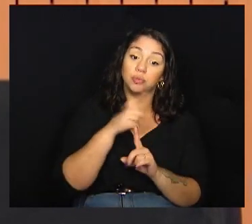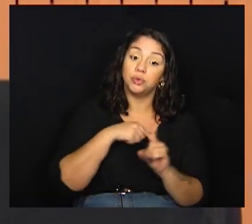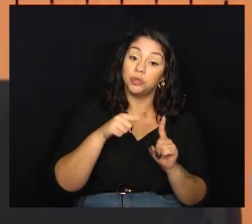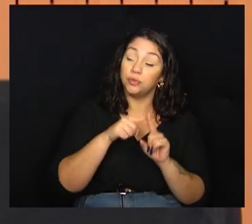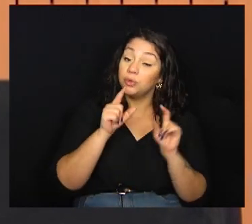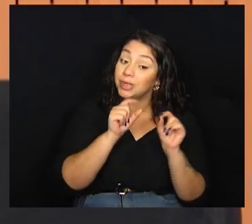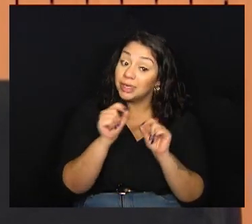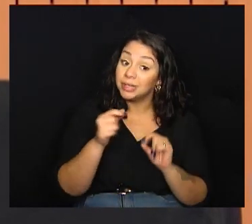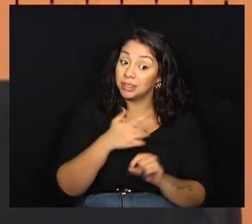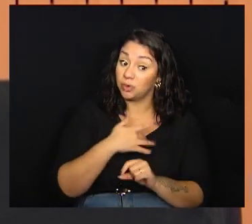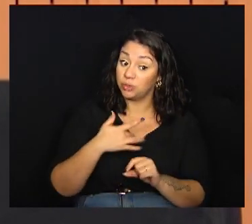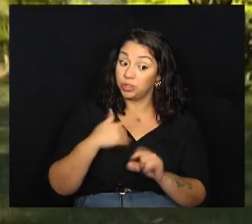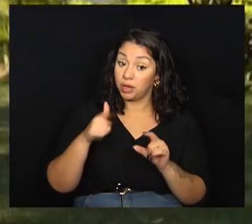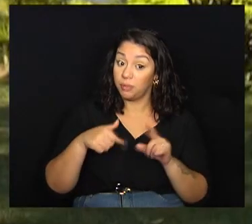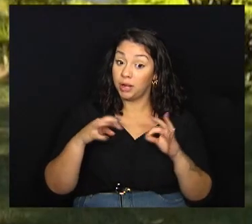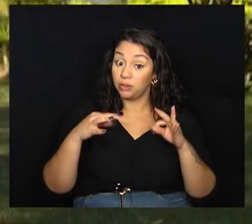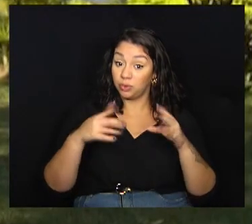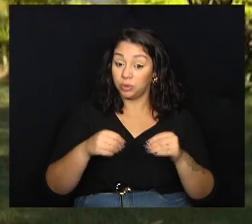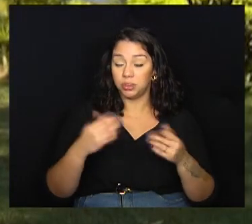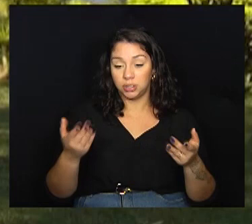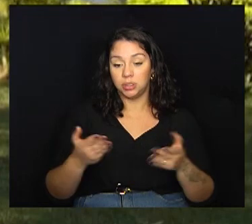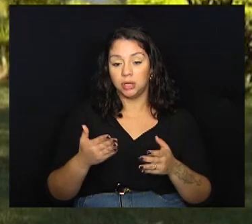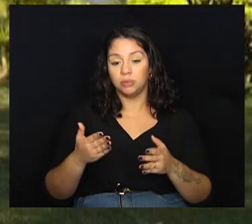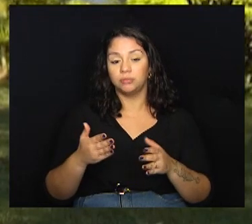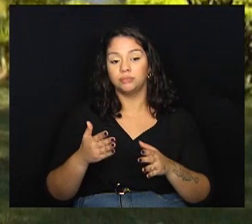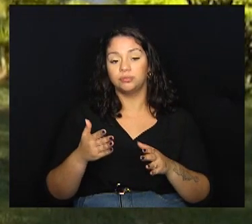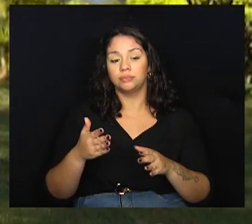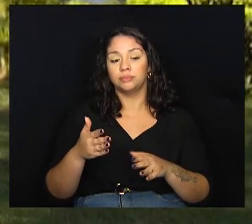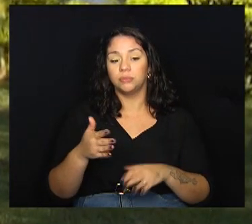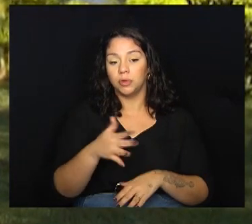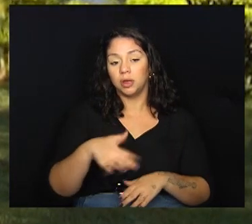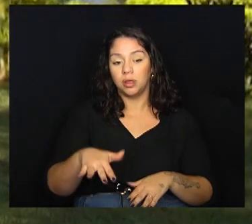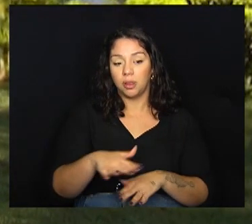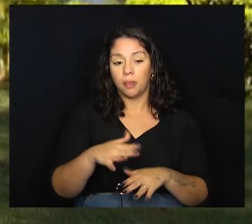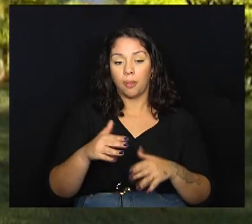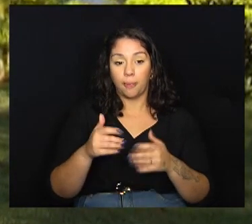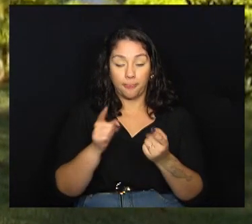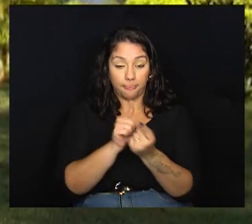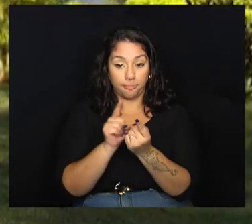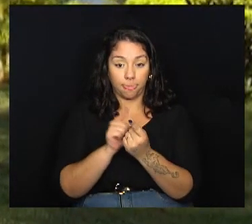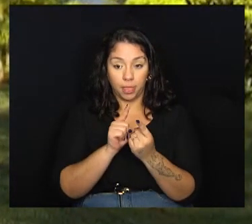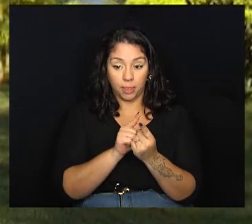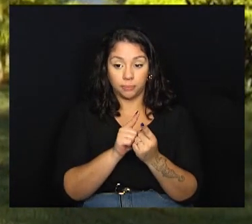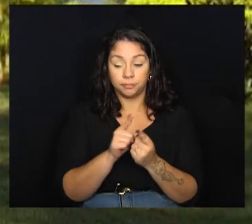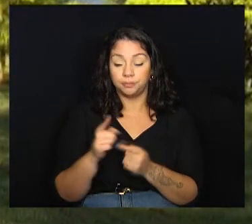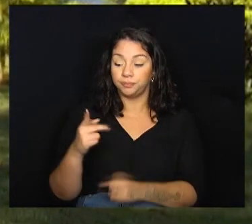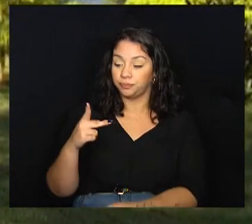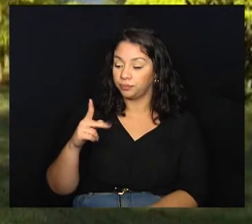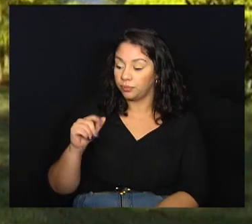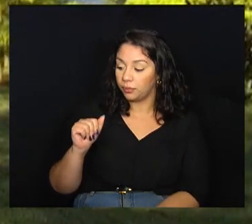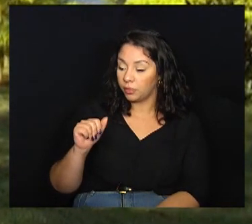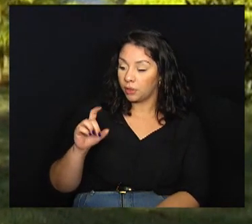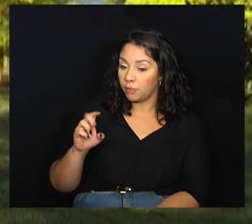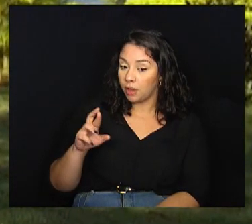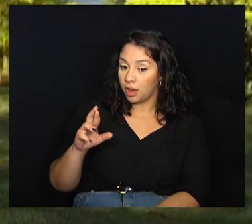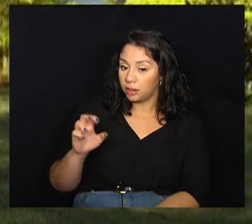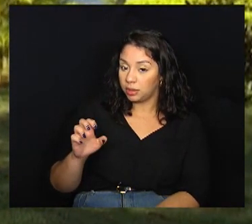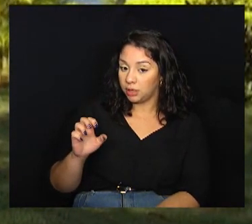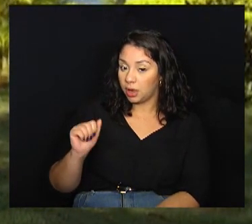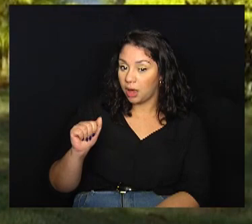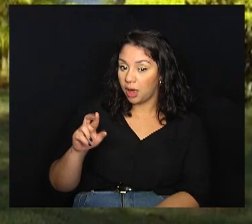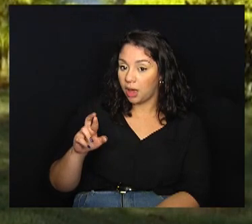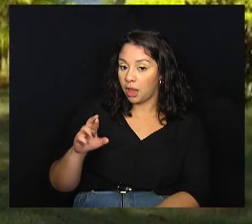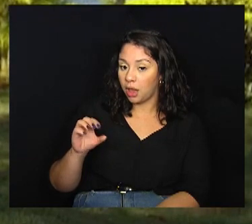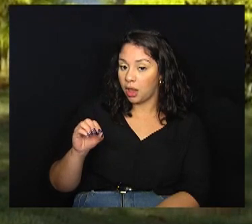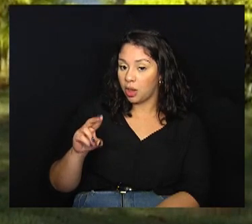todos e é para isso que o consultório na rua está. A Casa de Passagem do Instituto Padre Haroldo já está em atividade há 10 anos e foi uma